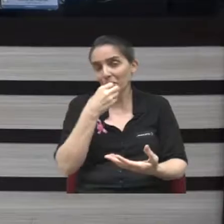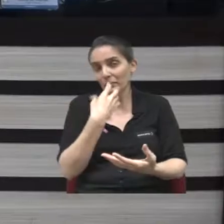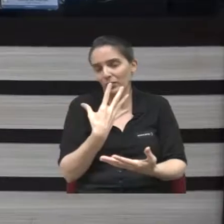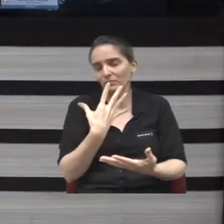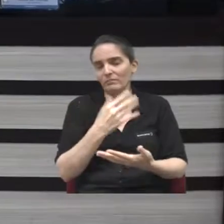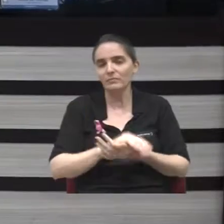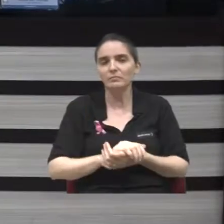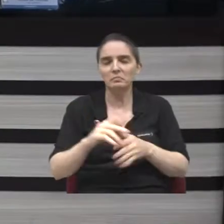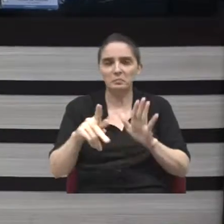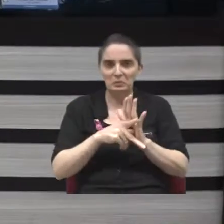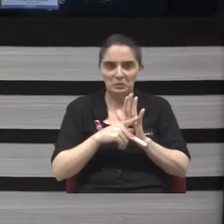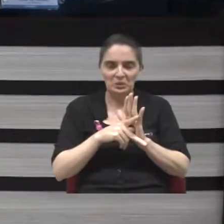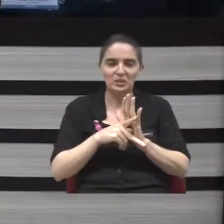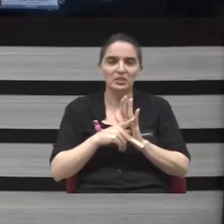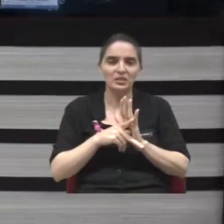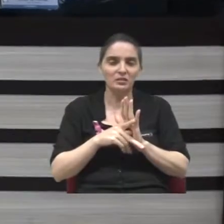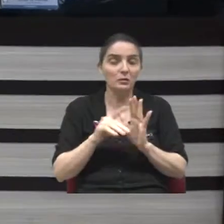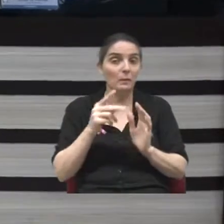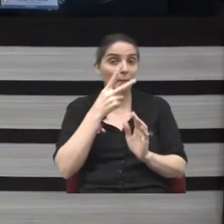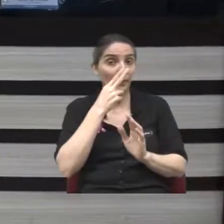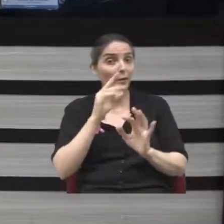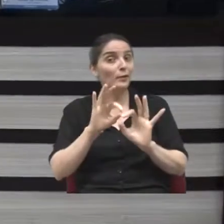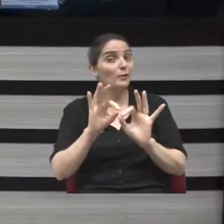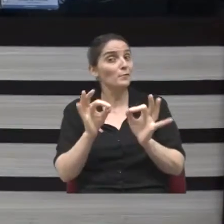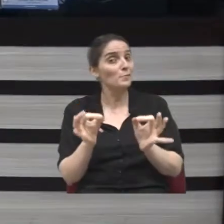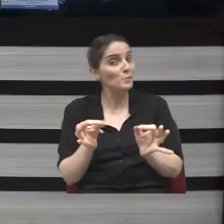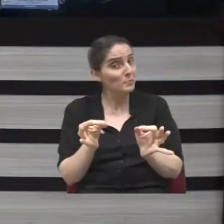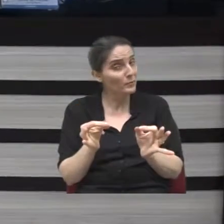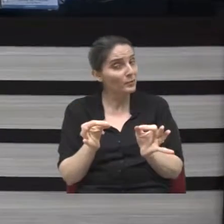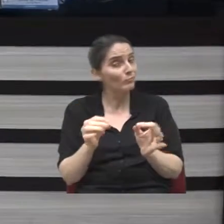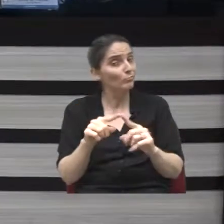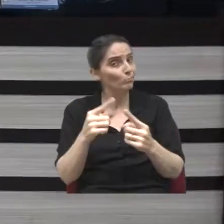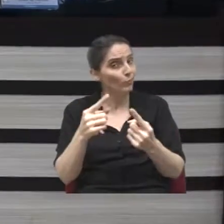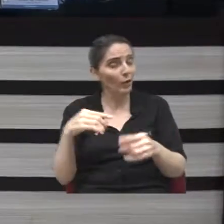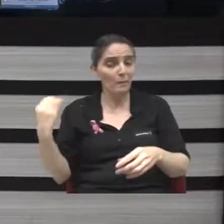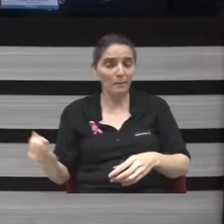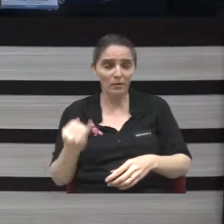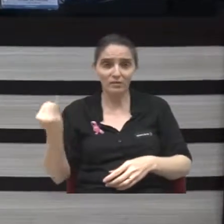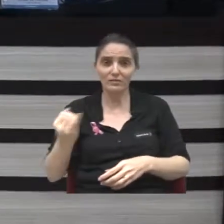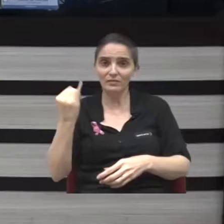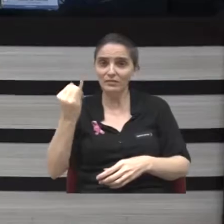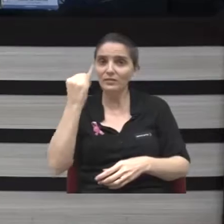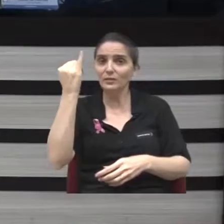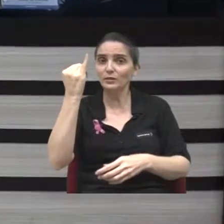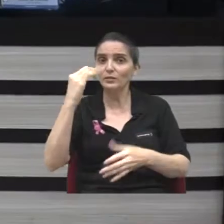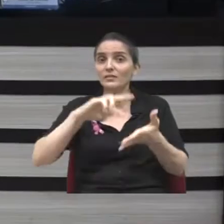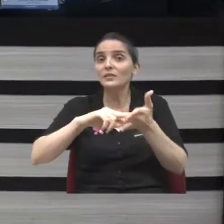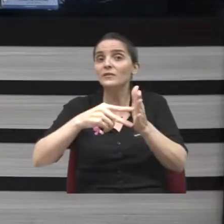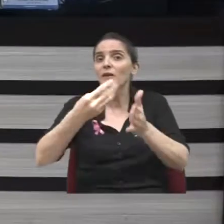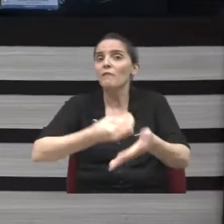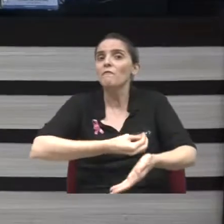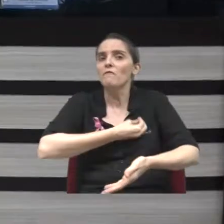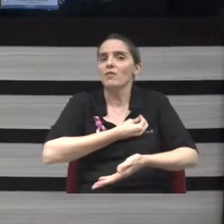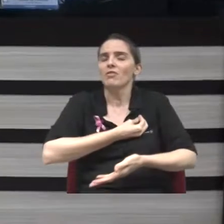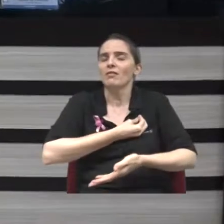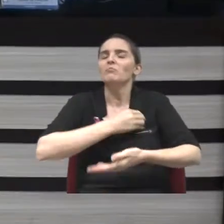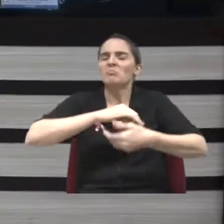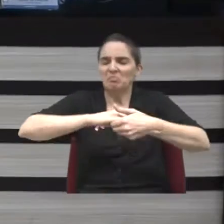Projetos parece simples, vereadores, mas importância, porque é vida, salva a vida. Parabéns, viu, vereador?